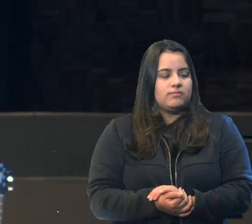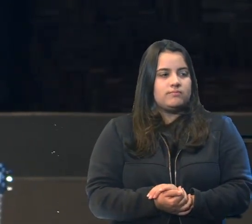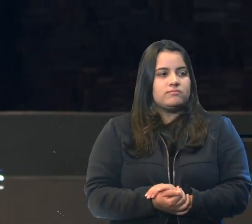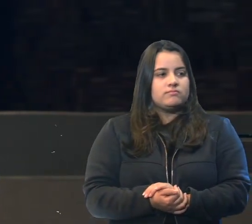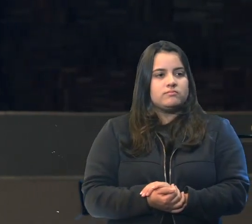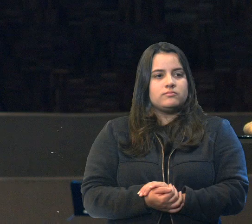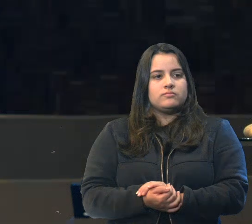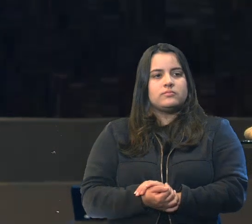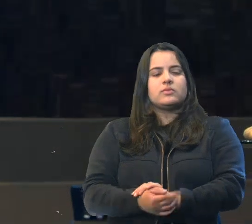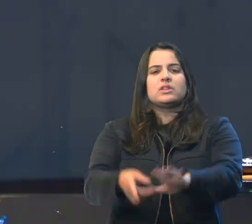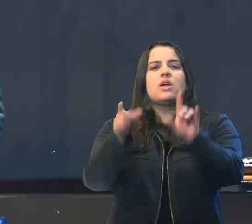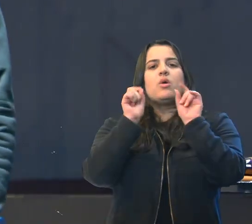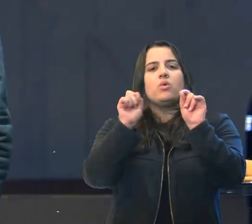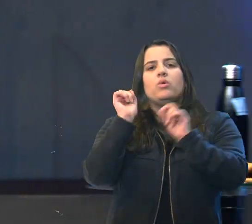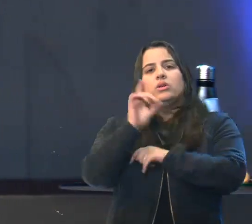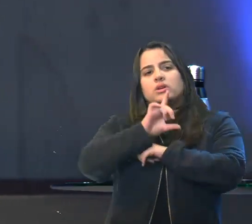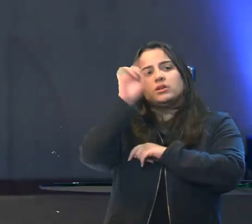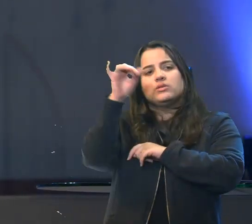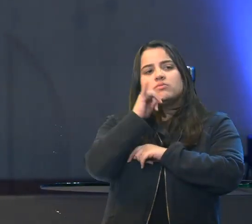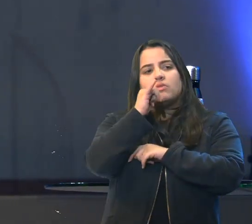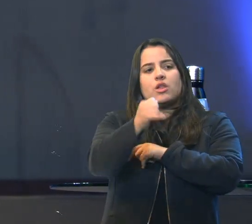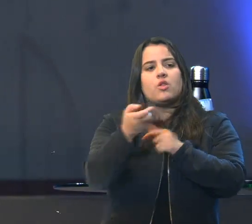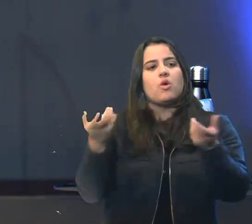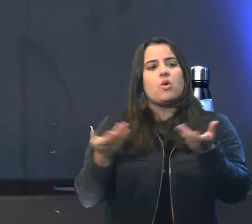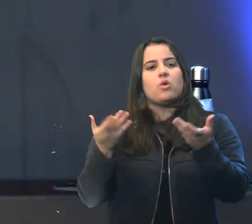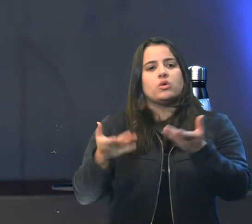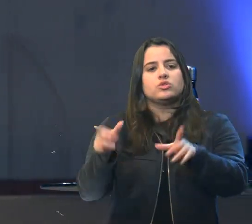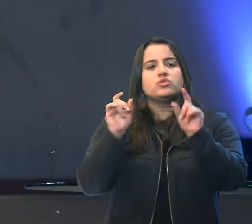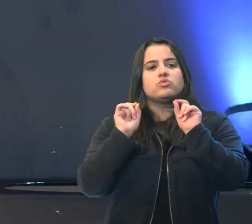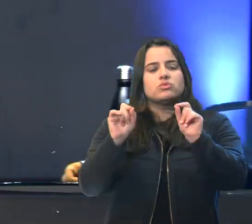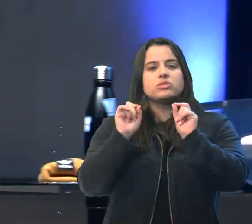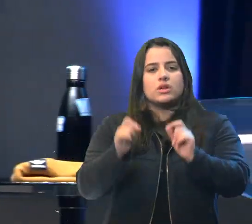O que é que Deus falou com você hoje?